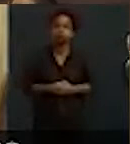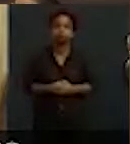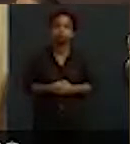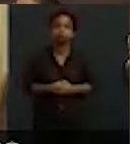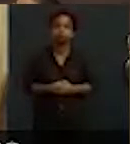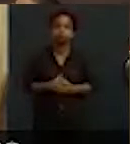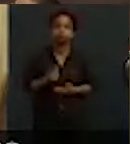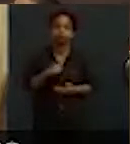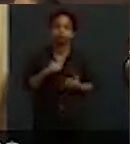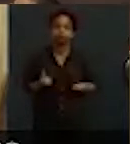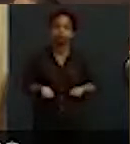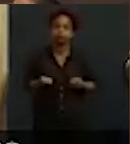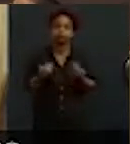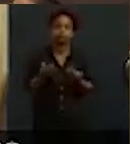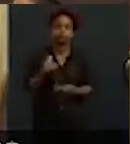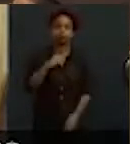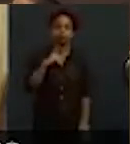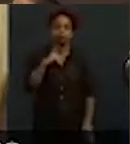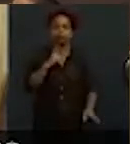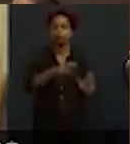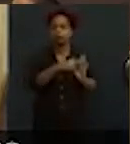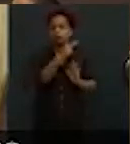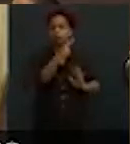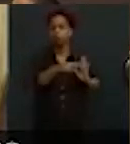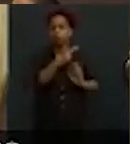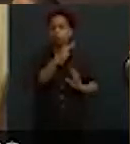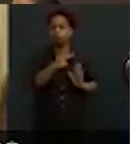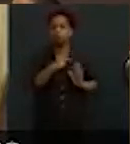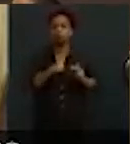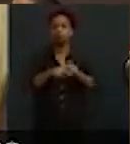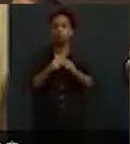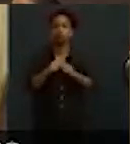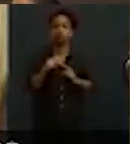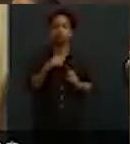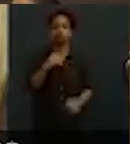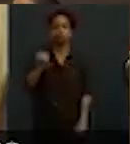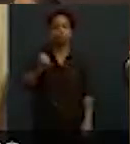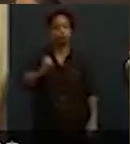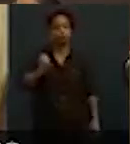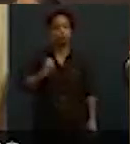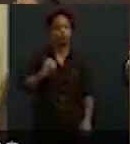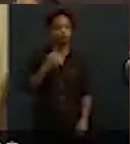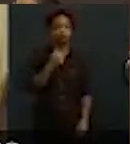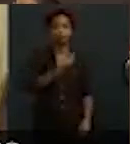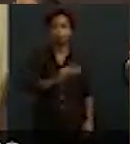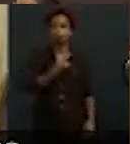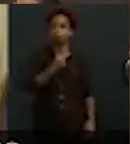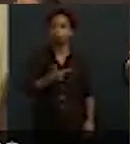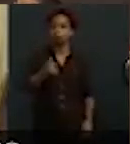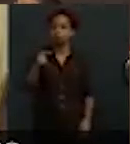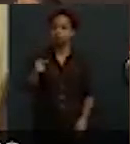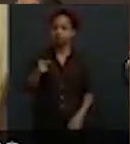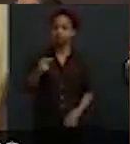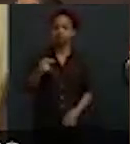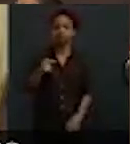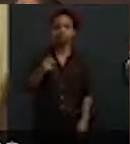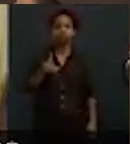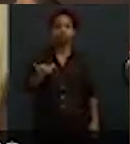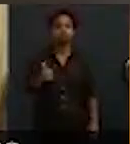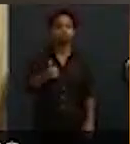de honraria é regulamentada pelas resoluções número 427, de 1º de março